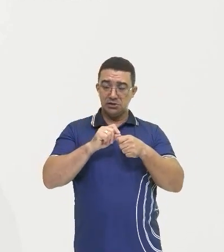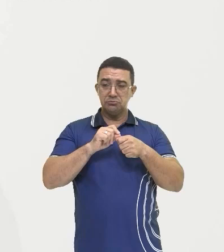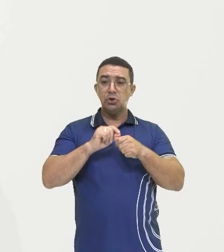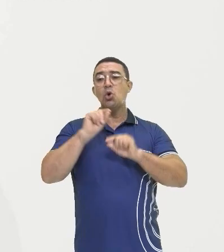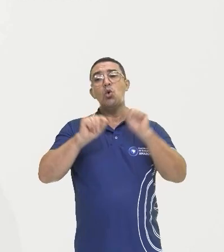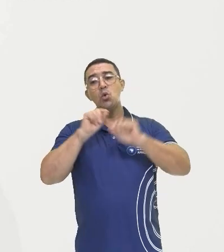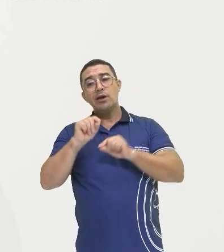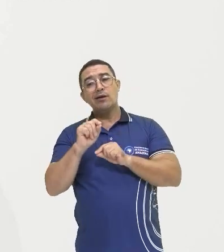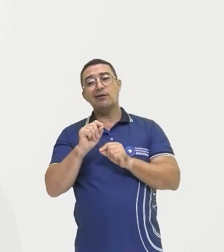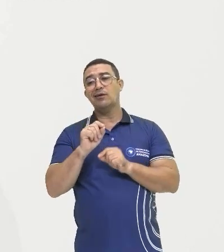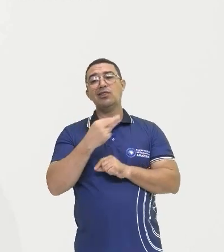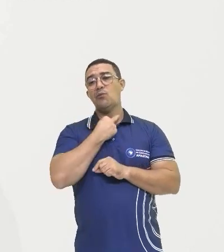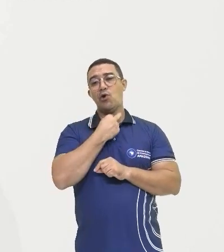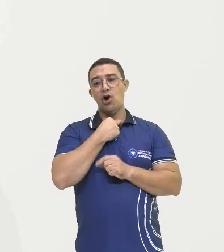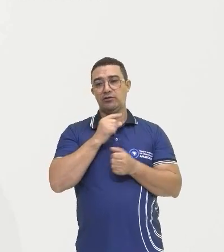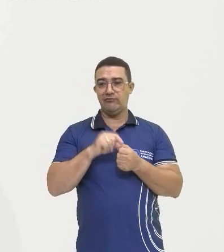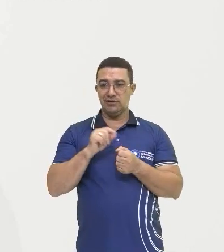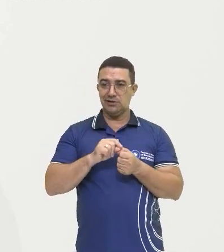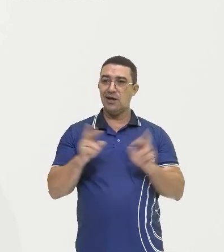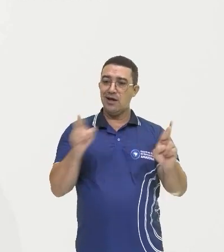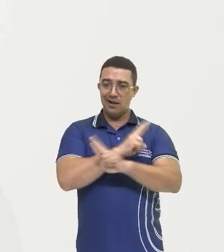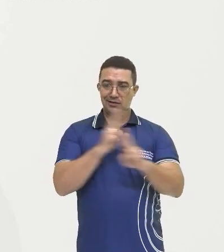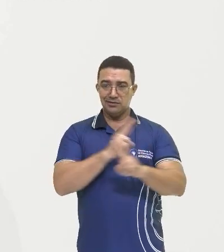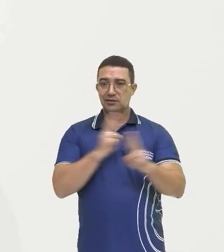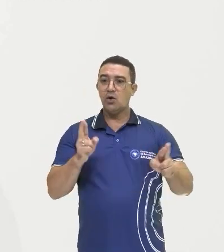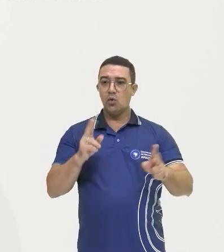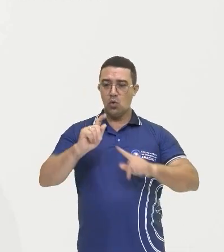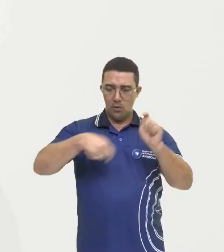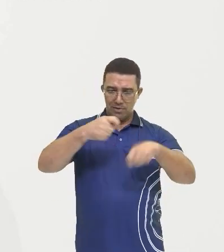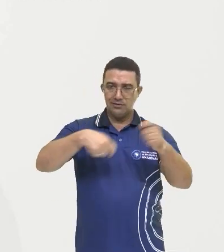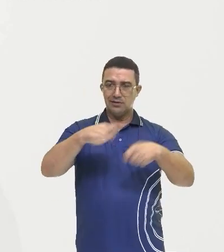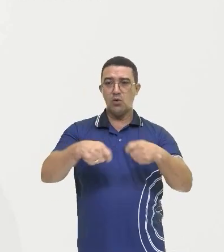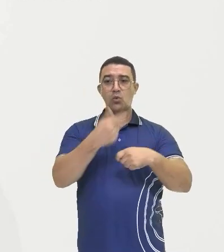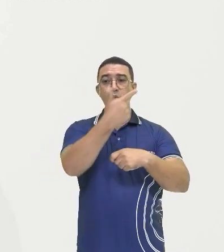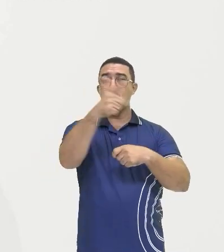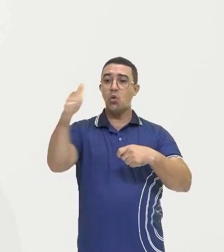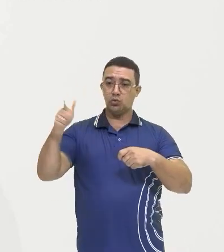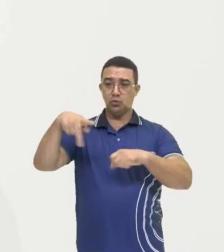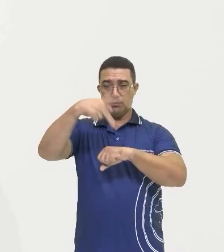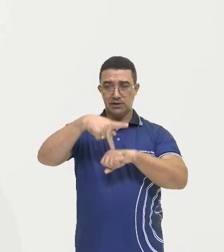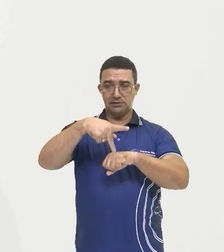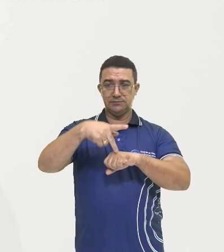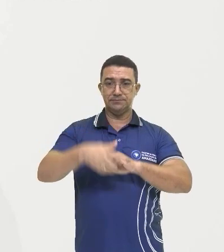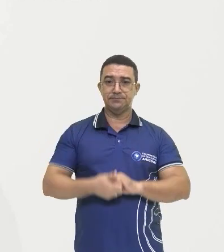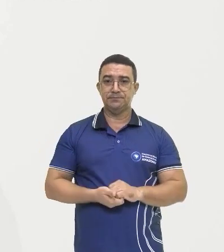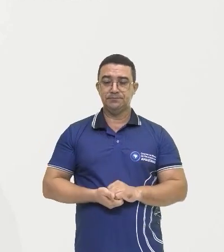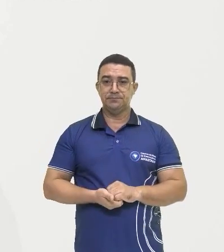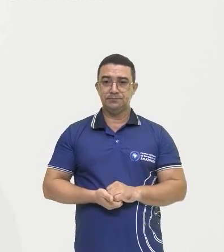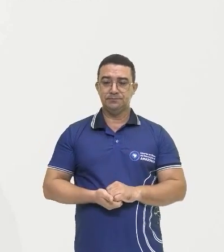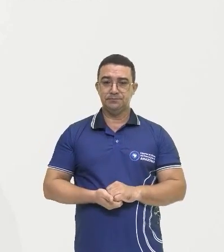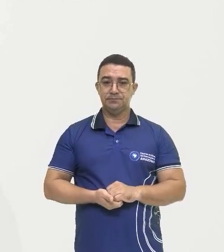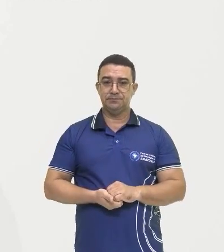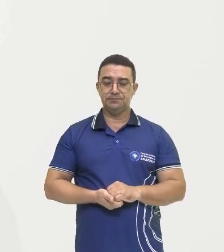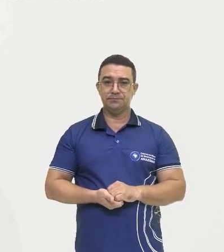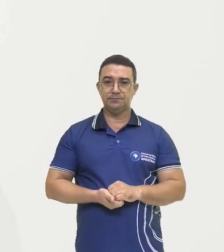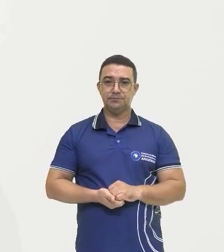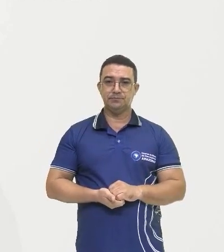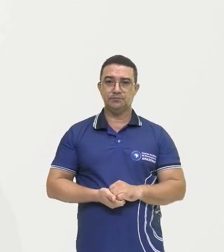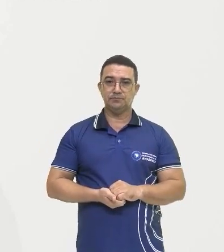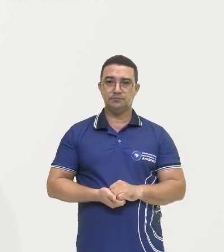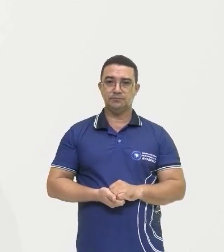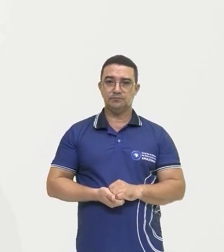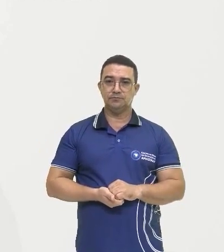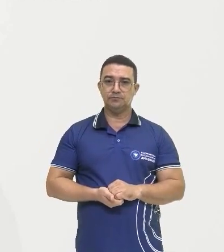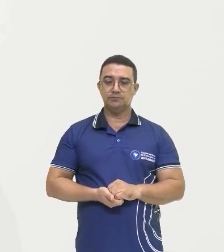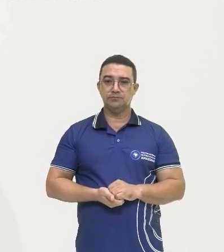não pode ser feito, tá bom? Dentro das relações comerciais internacionais, tá bom? Ela diz o